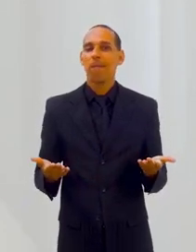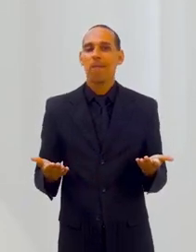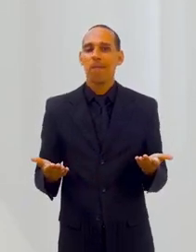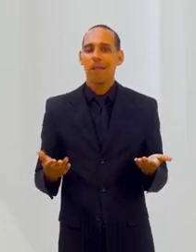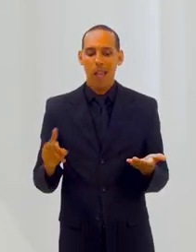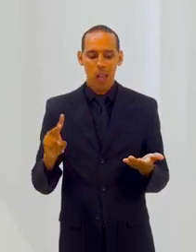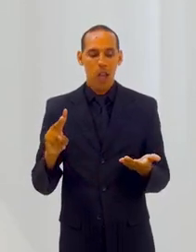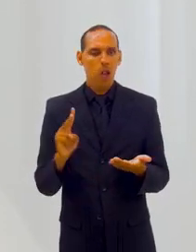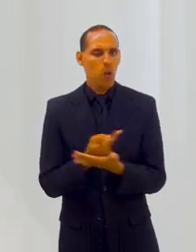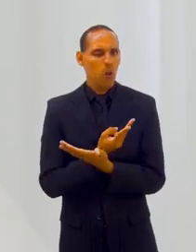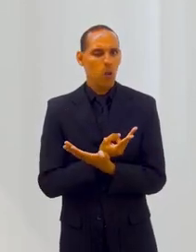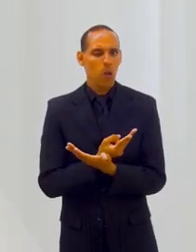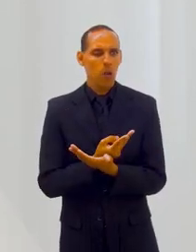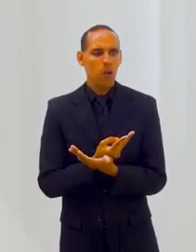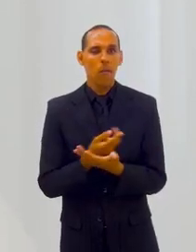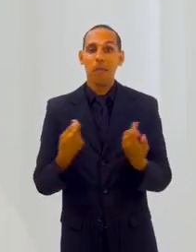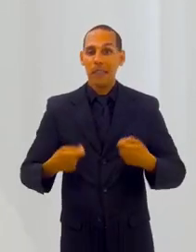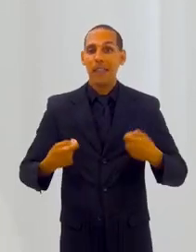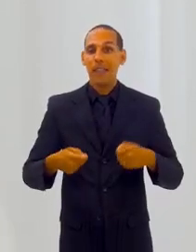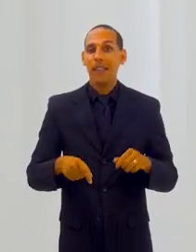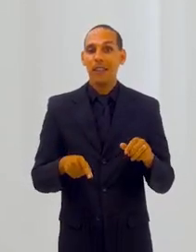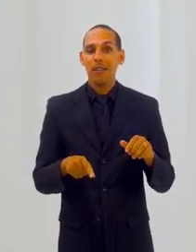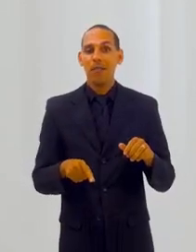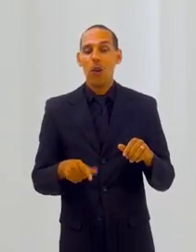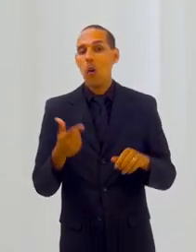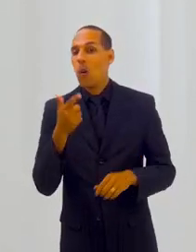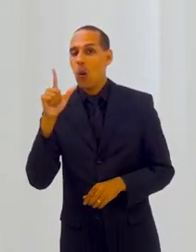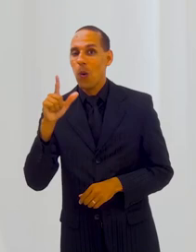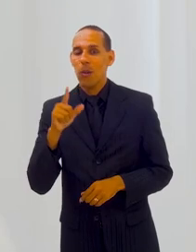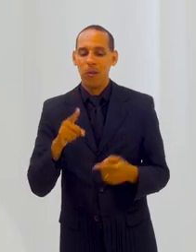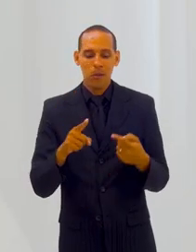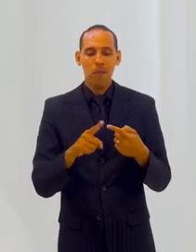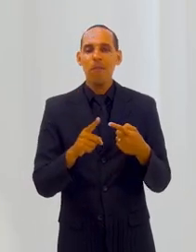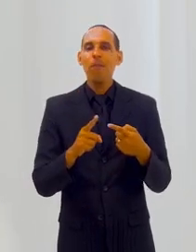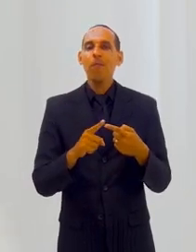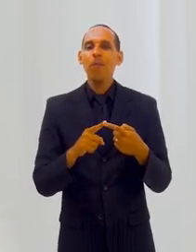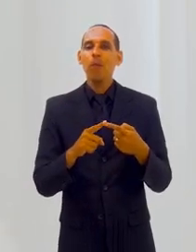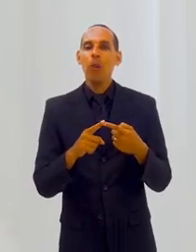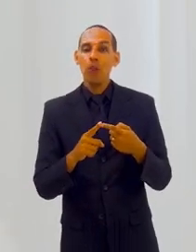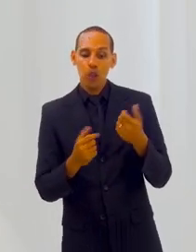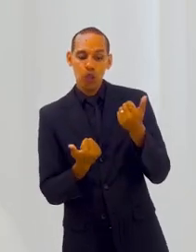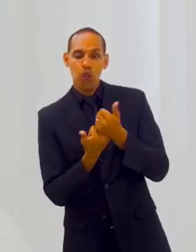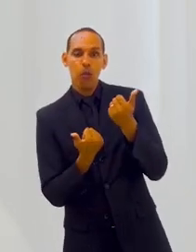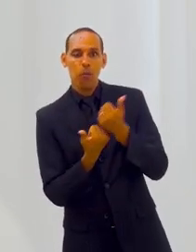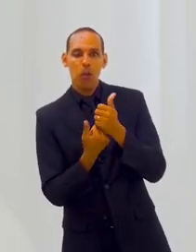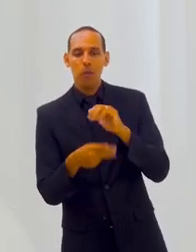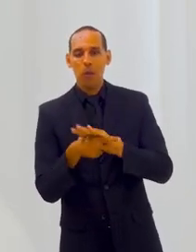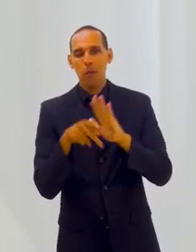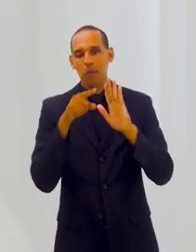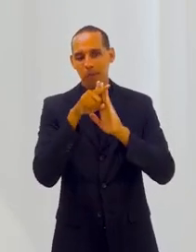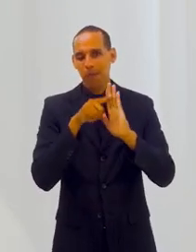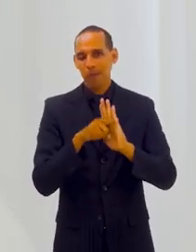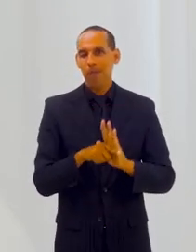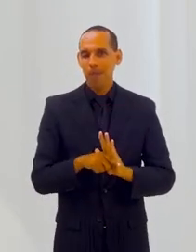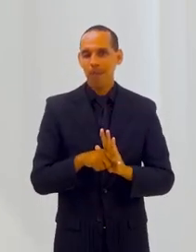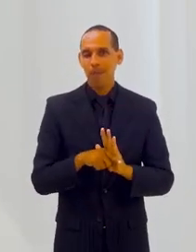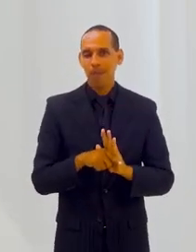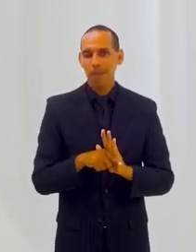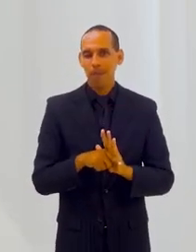acontecer, é preciso também o suporte da pesquisa, que é o trabalho da Pesagro, né?